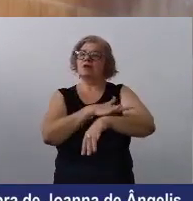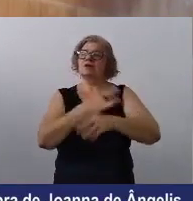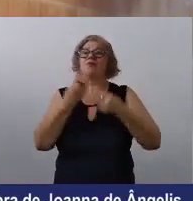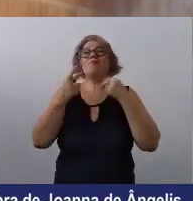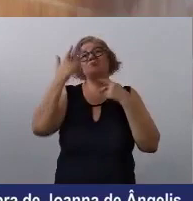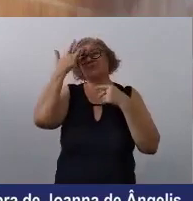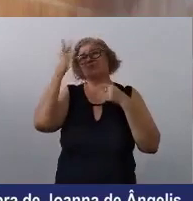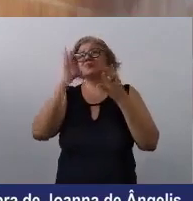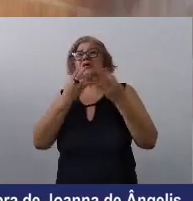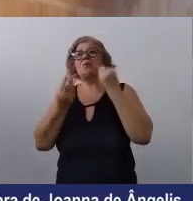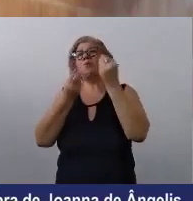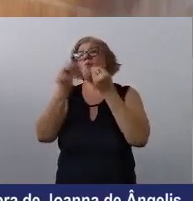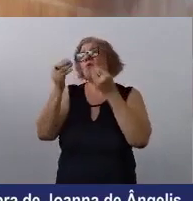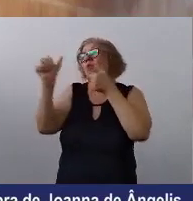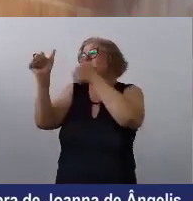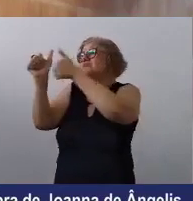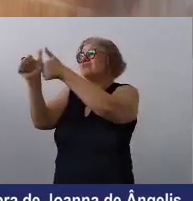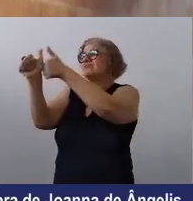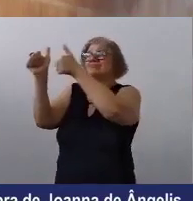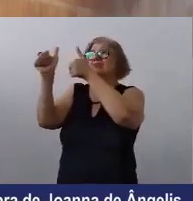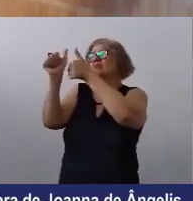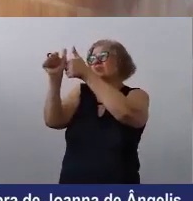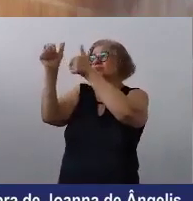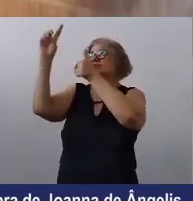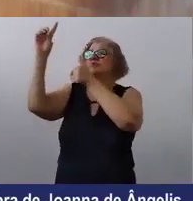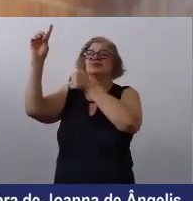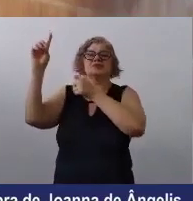Não sei ainda como me dirigir